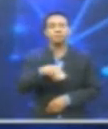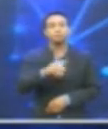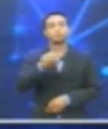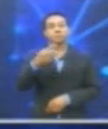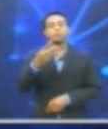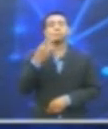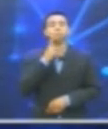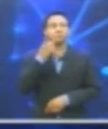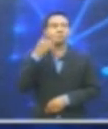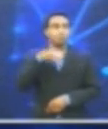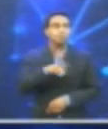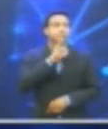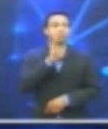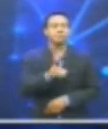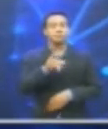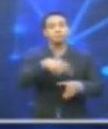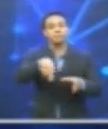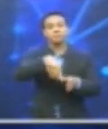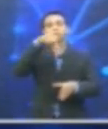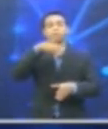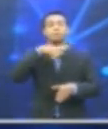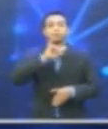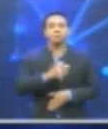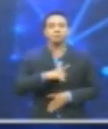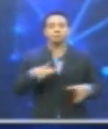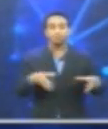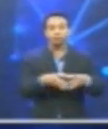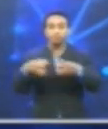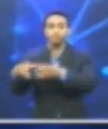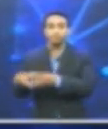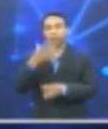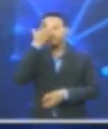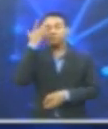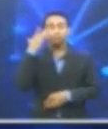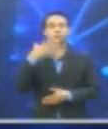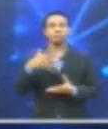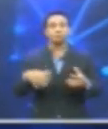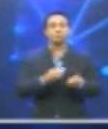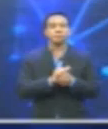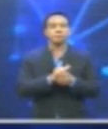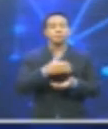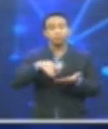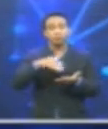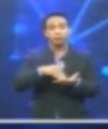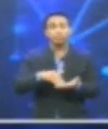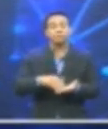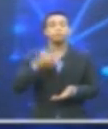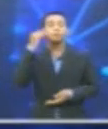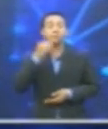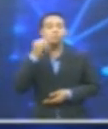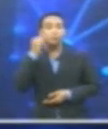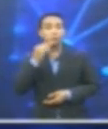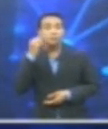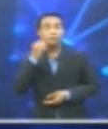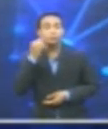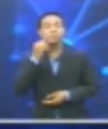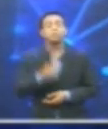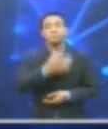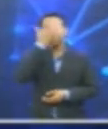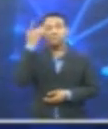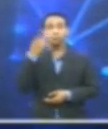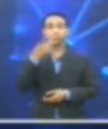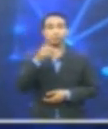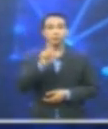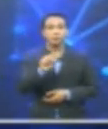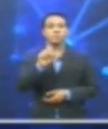Em sorteio prévio com as assessorias dos candidatos, ficou definido que o candidato Robson Faria, do PSD,